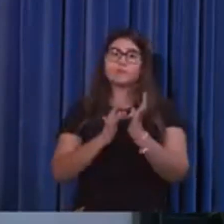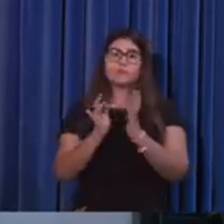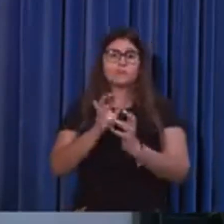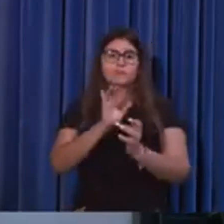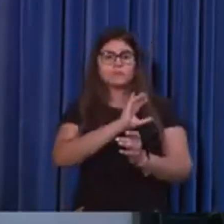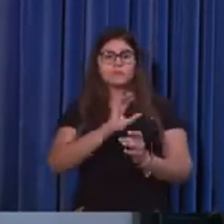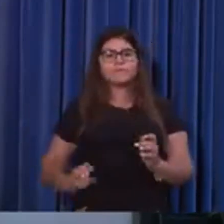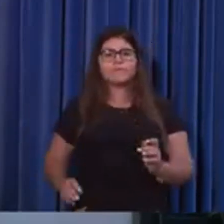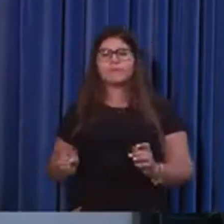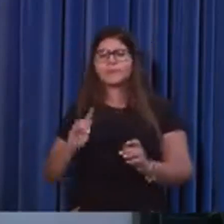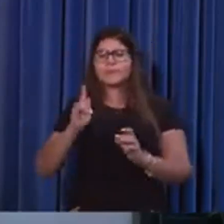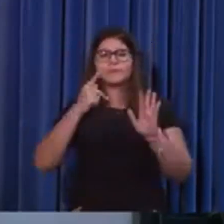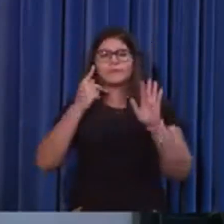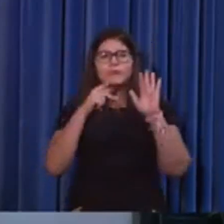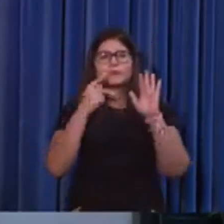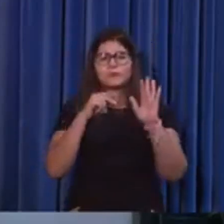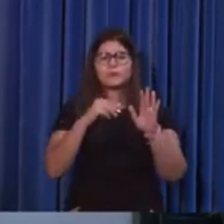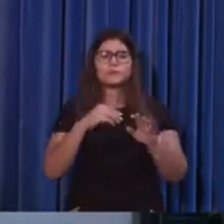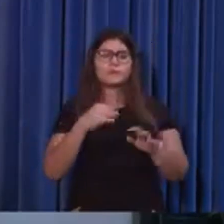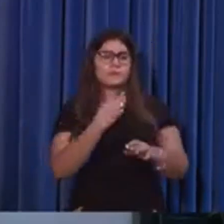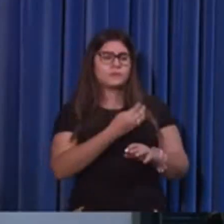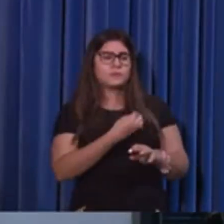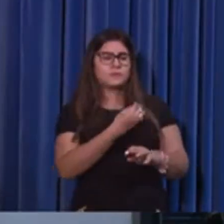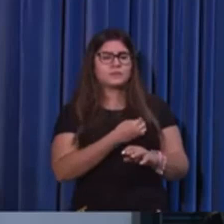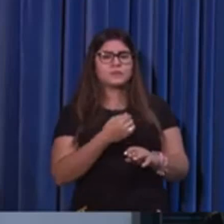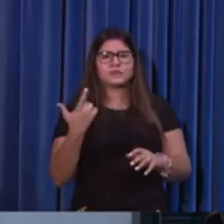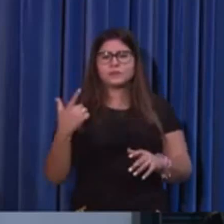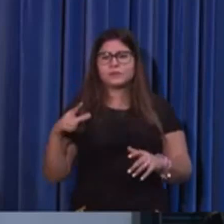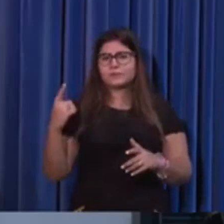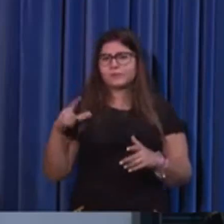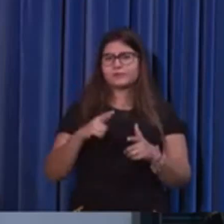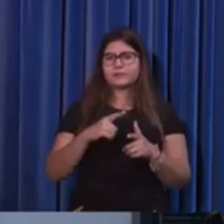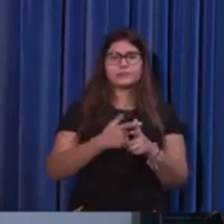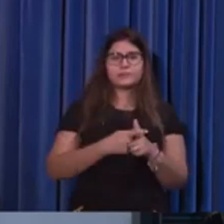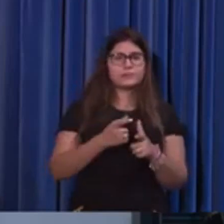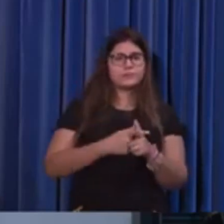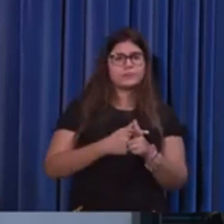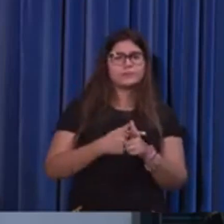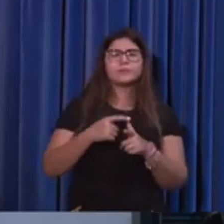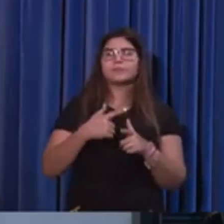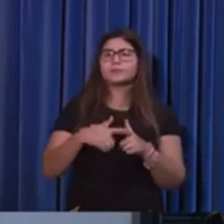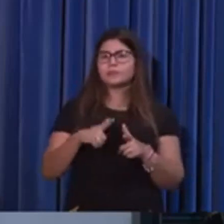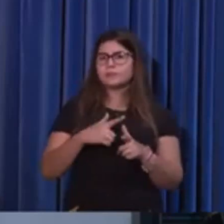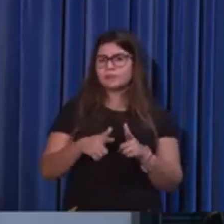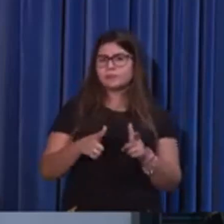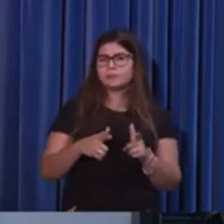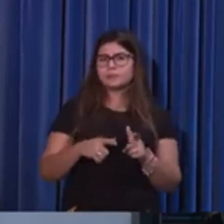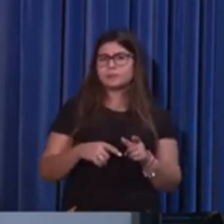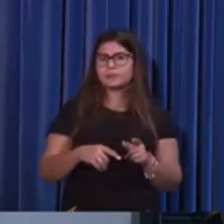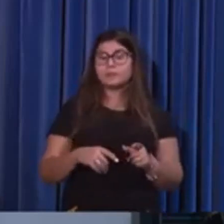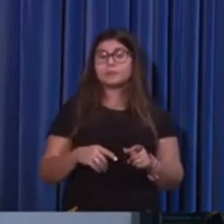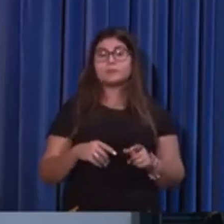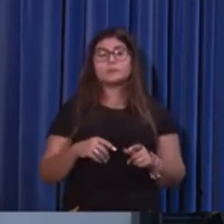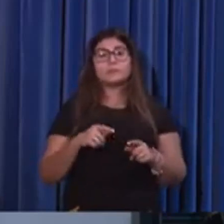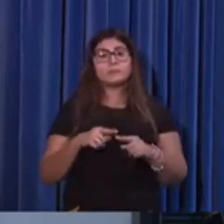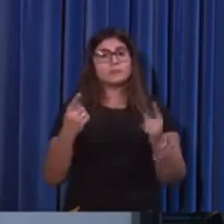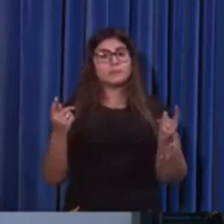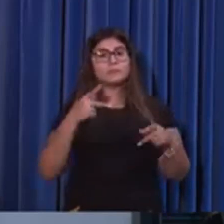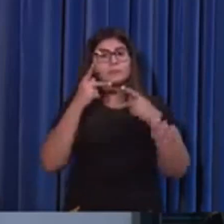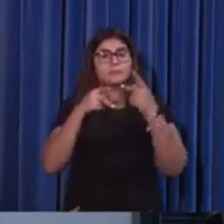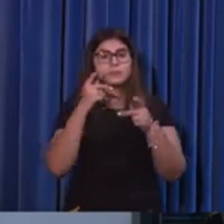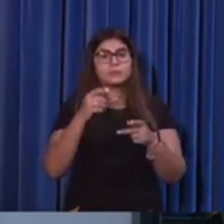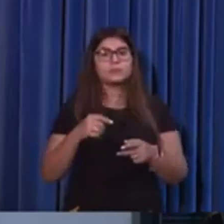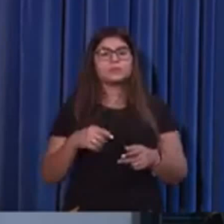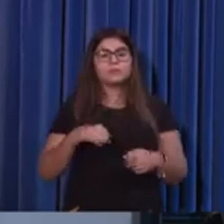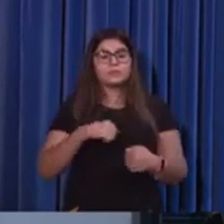discípulos uma vida aqui na terra sem tribulações, mas Ele disse, juntos, no mundo passais